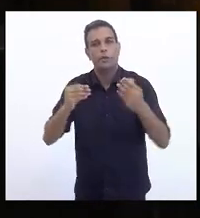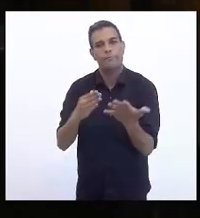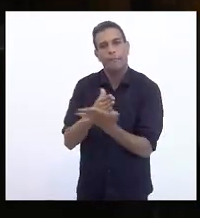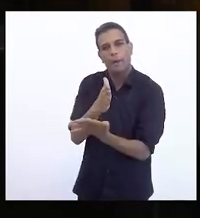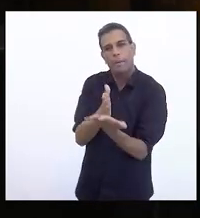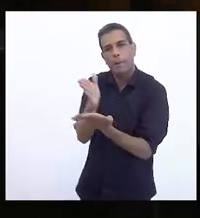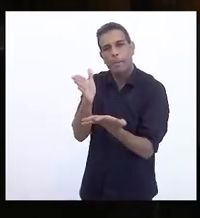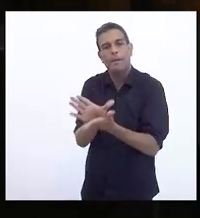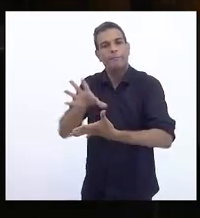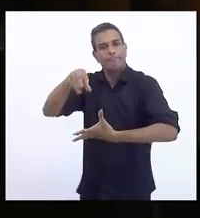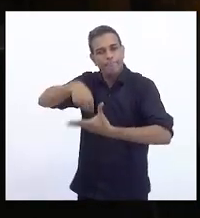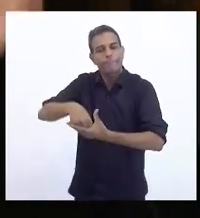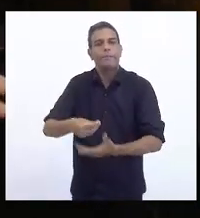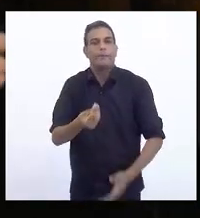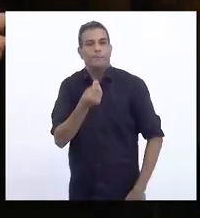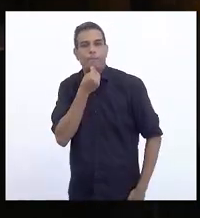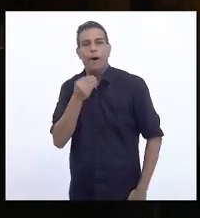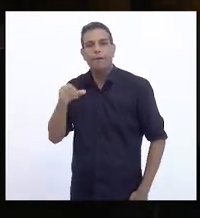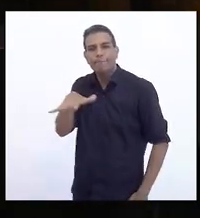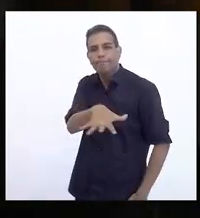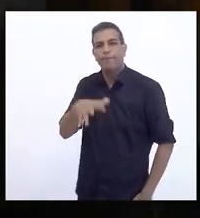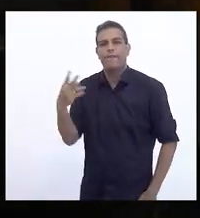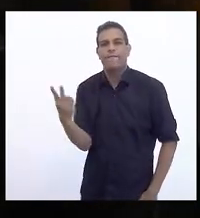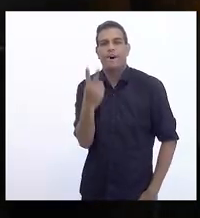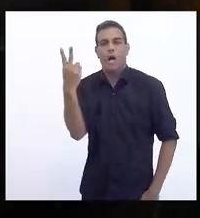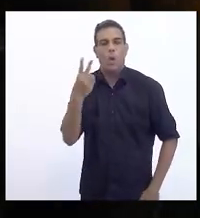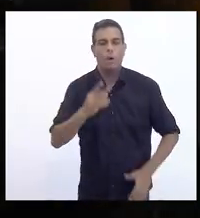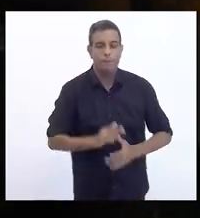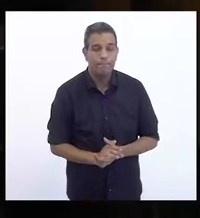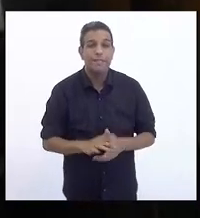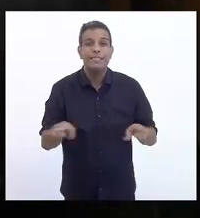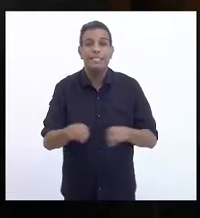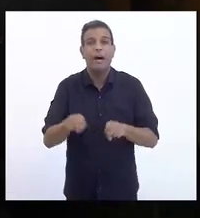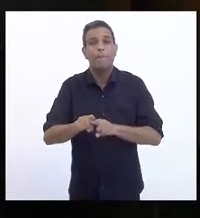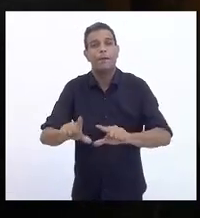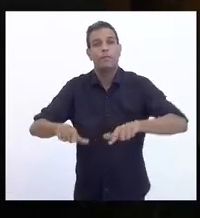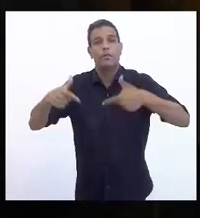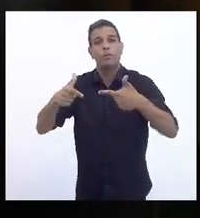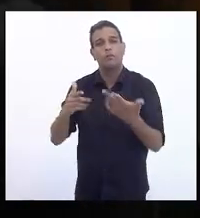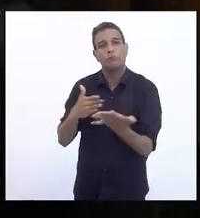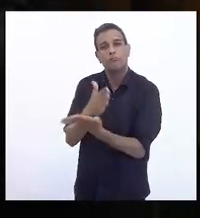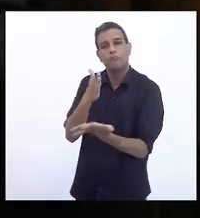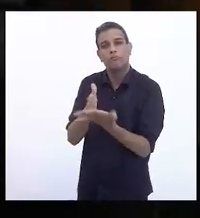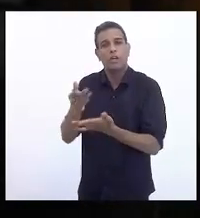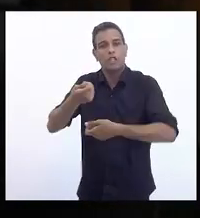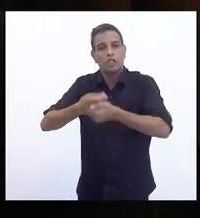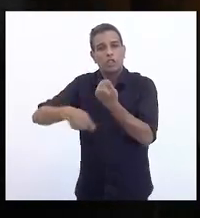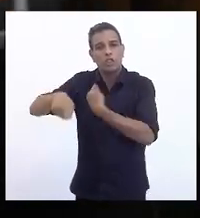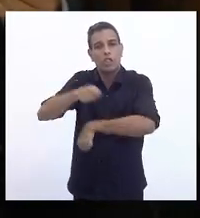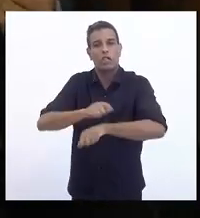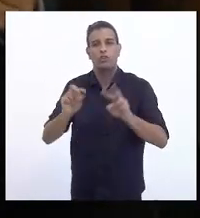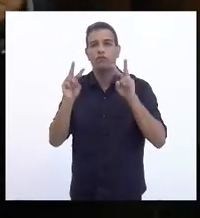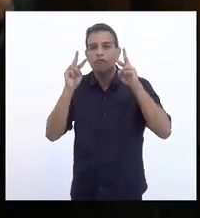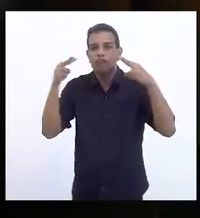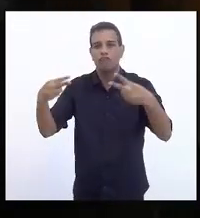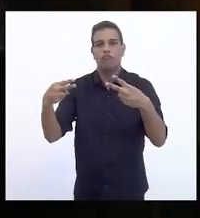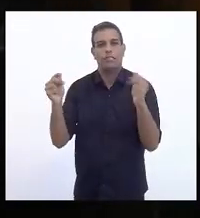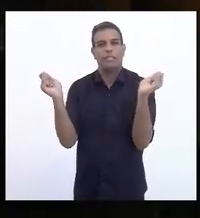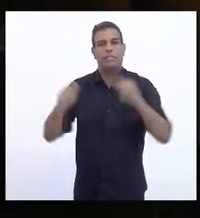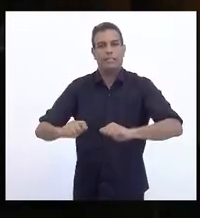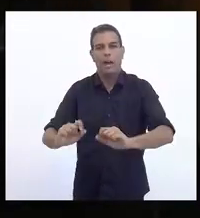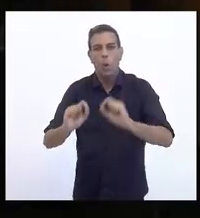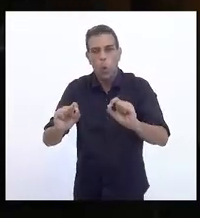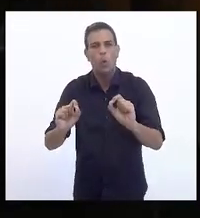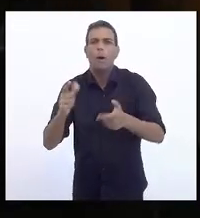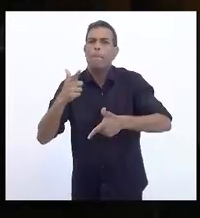técnicos laboratoriais, é claro, que são do maior valor, mas para o trabalho cotidiano administrativo, André, eu nunca vi. Não é que